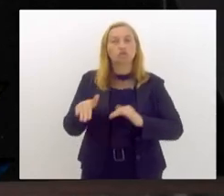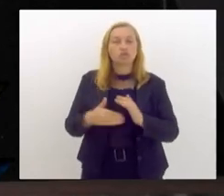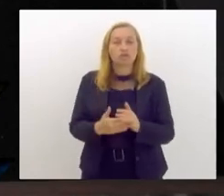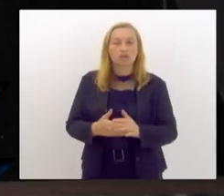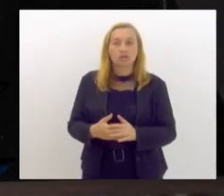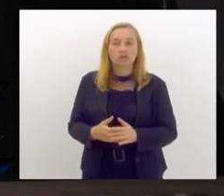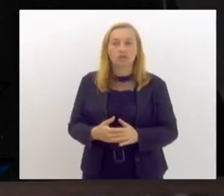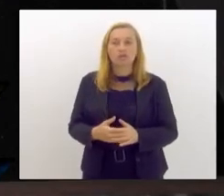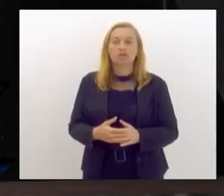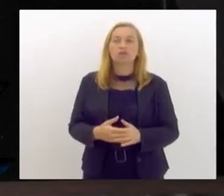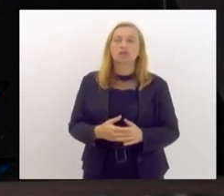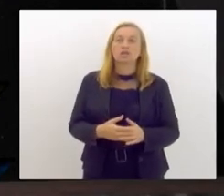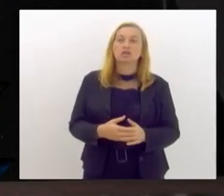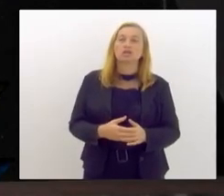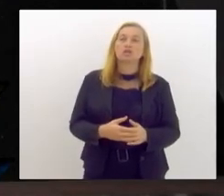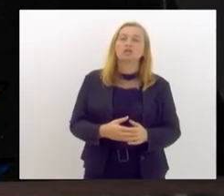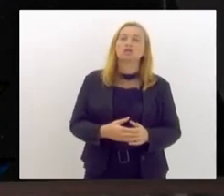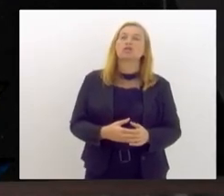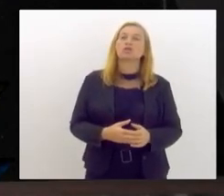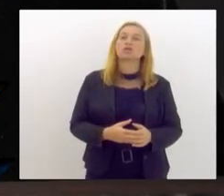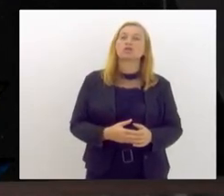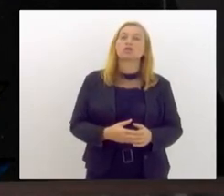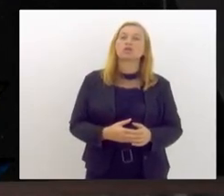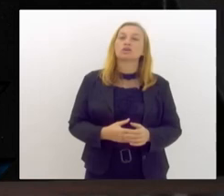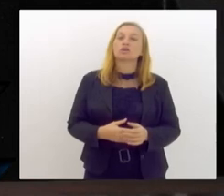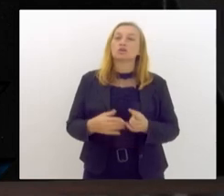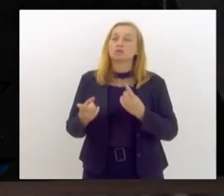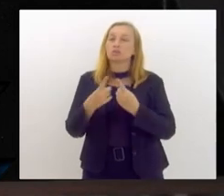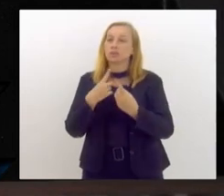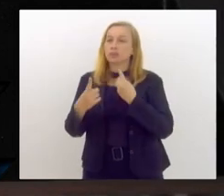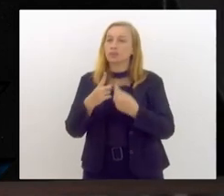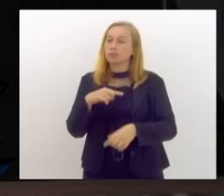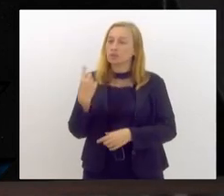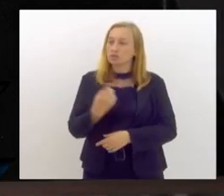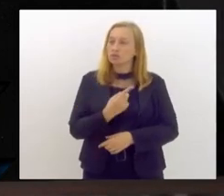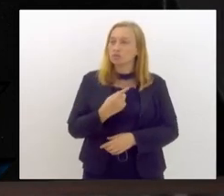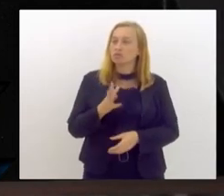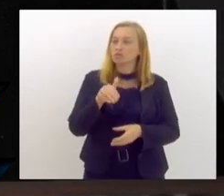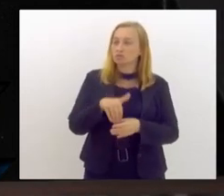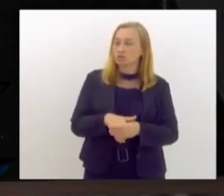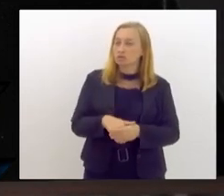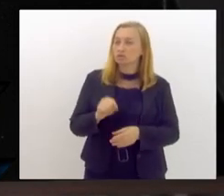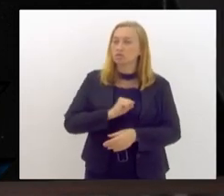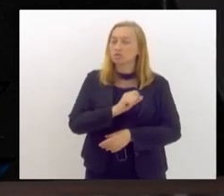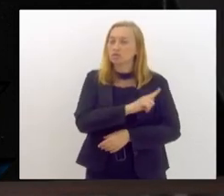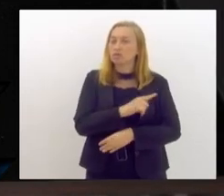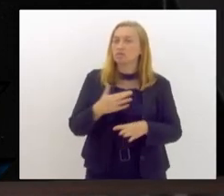ter ciclovias, né? A ciclovia que nós, inclusive, votamos São Gonçalo como uma